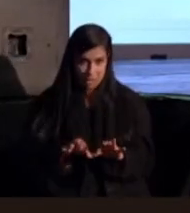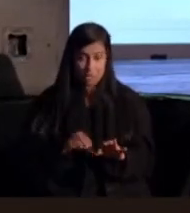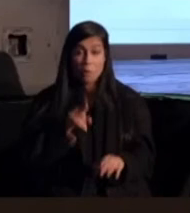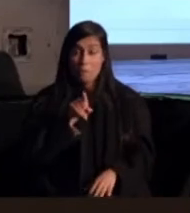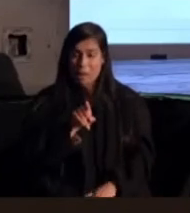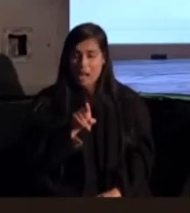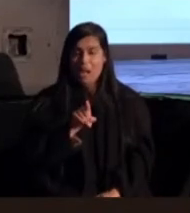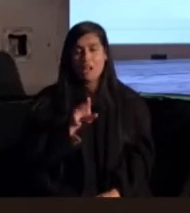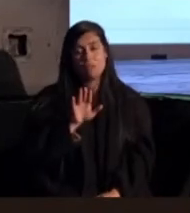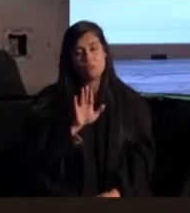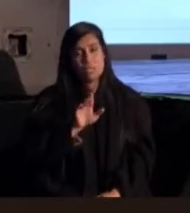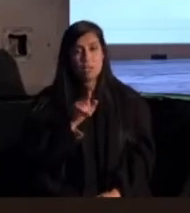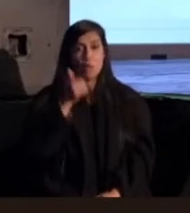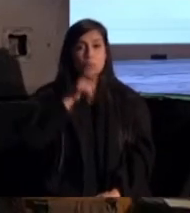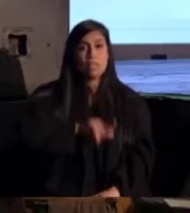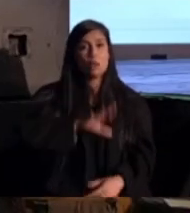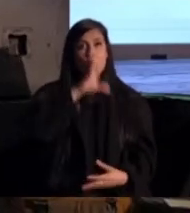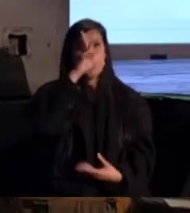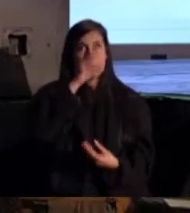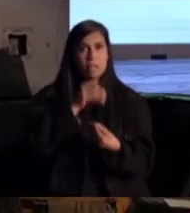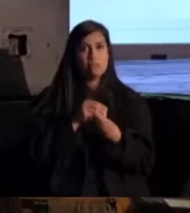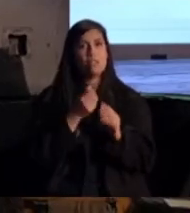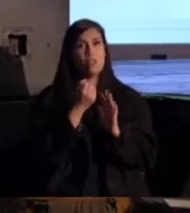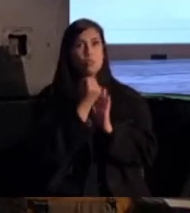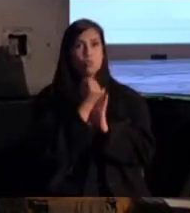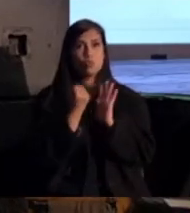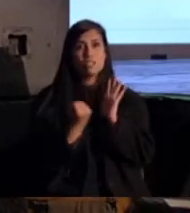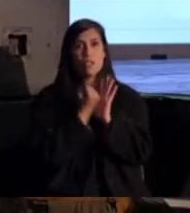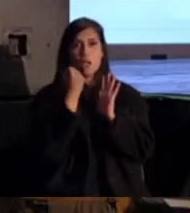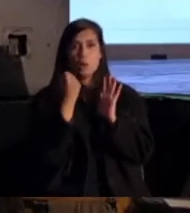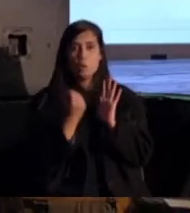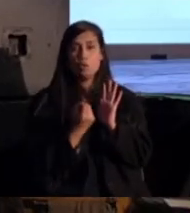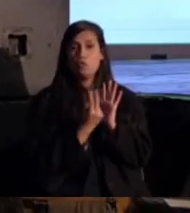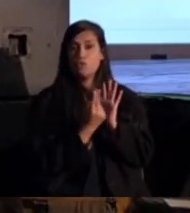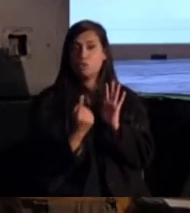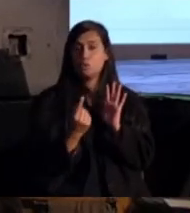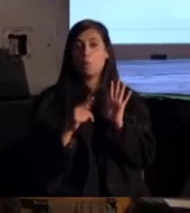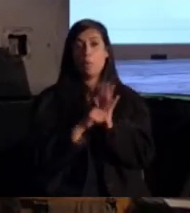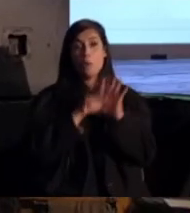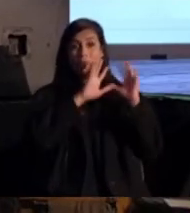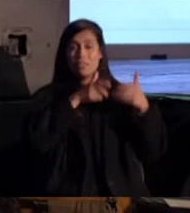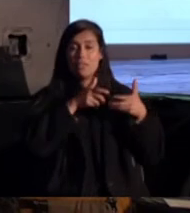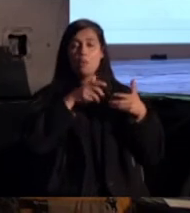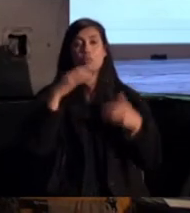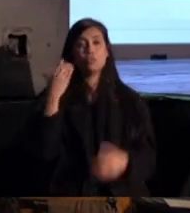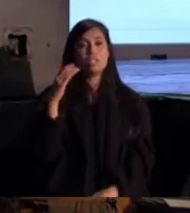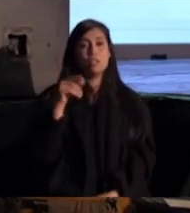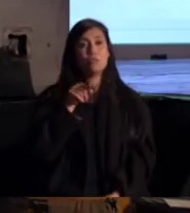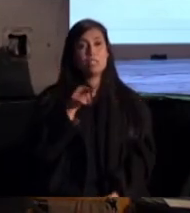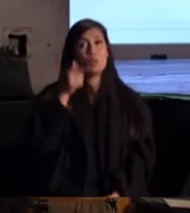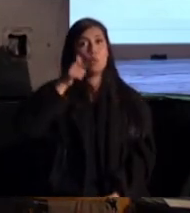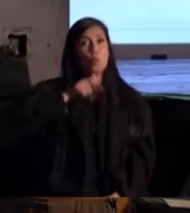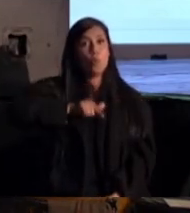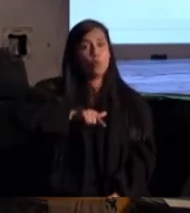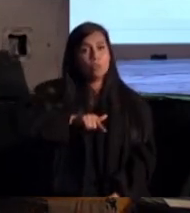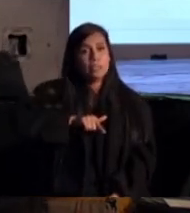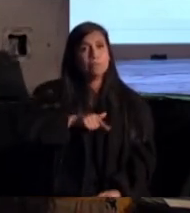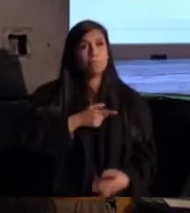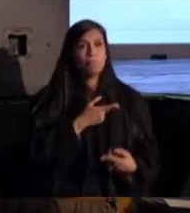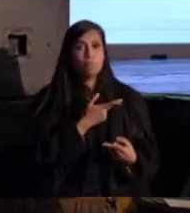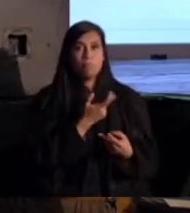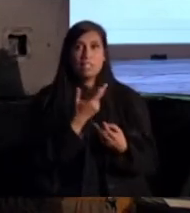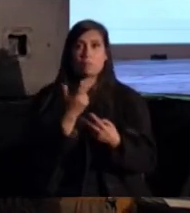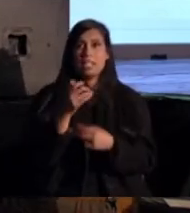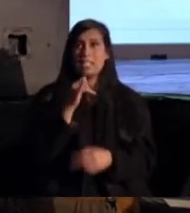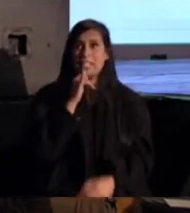cérebro, então, uma formulação do século XXI da neurociência, ela acaba se encontrando com uma formulação do chefe